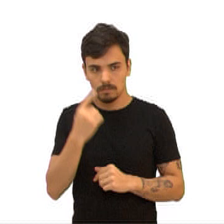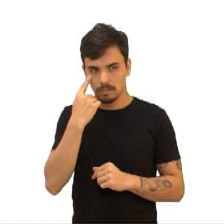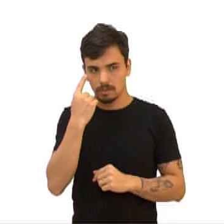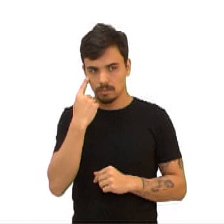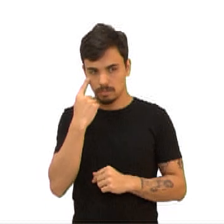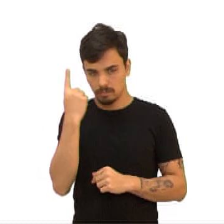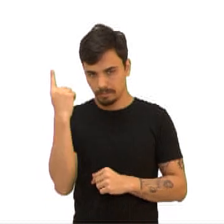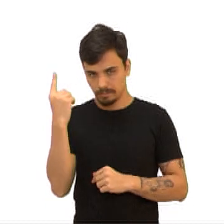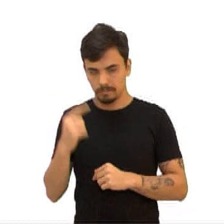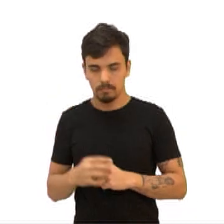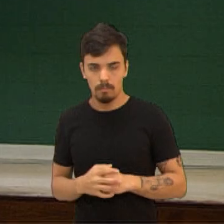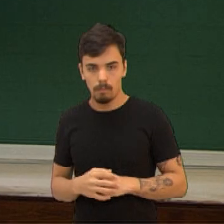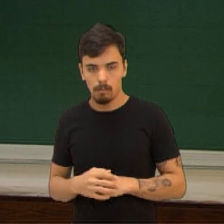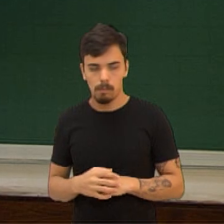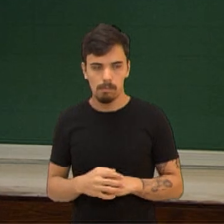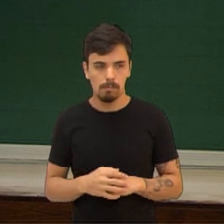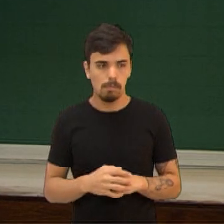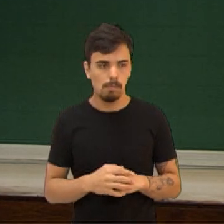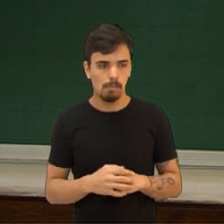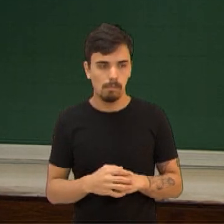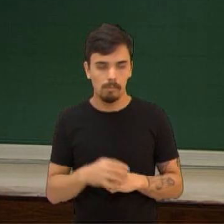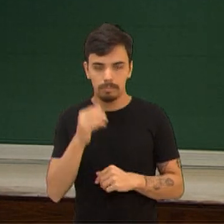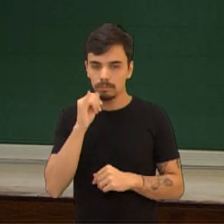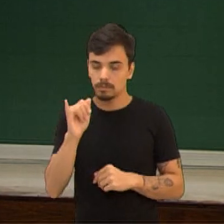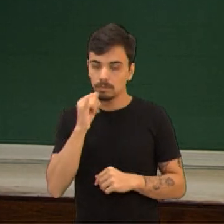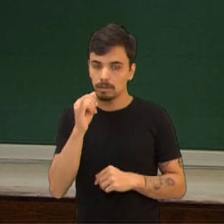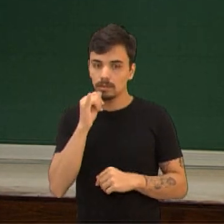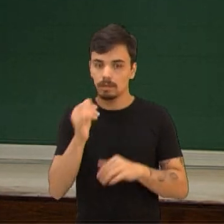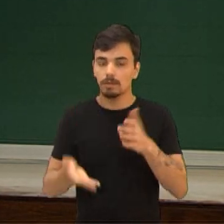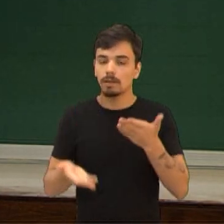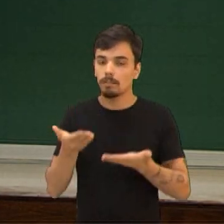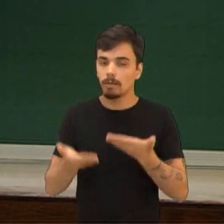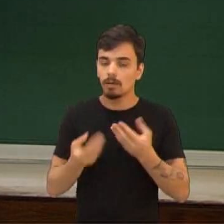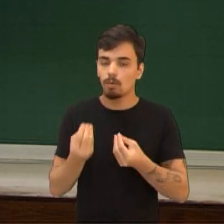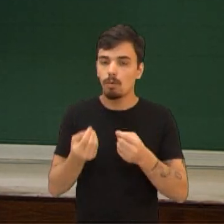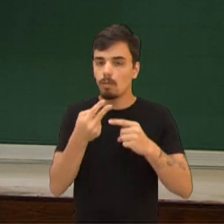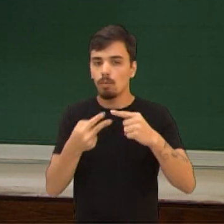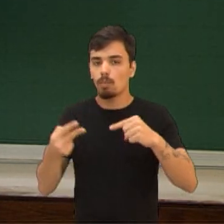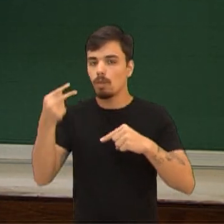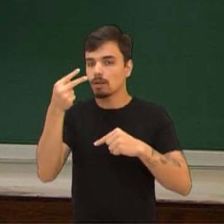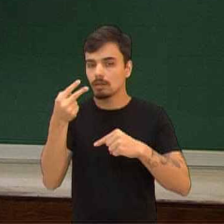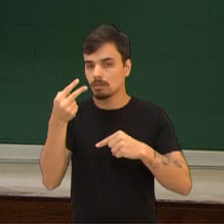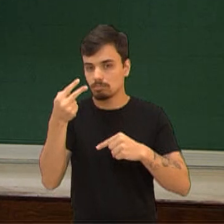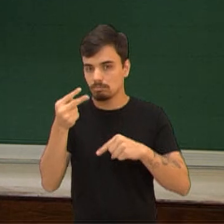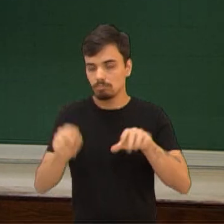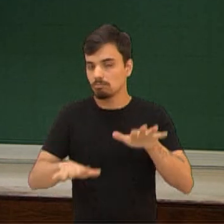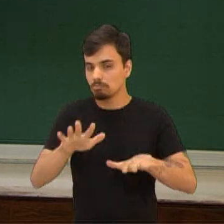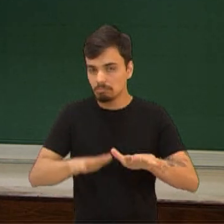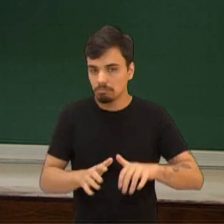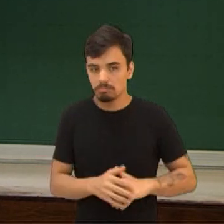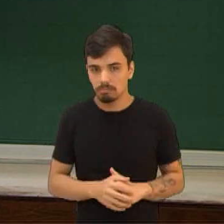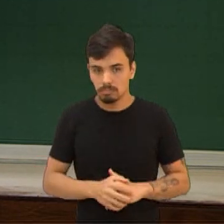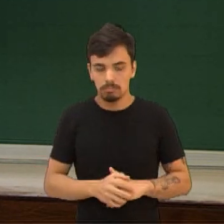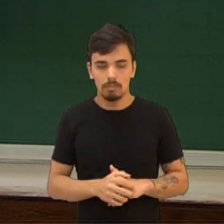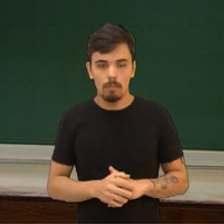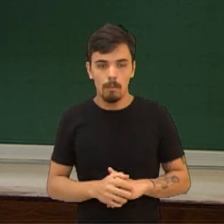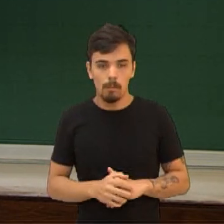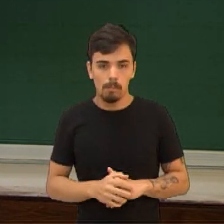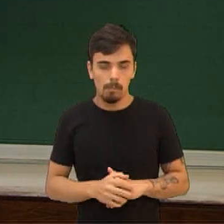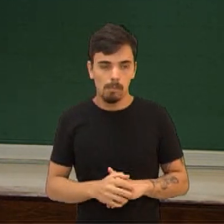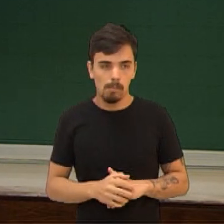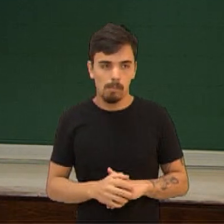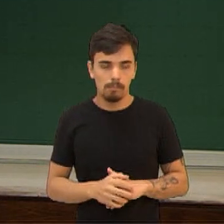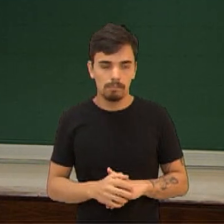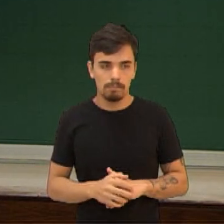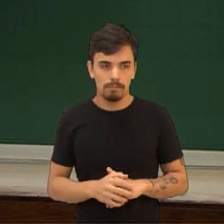quadrado sobre 2. Então, a energia depende da tensão ao quadrado. Ok? Então, vamos lembrar que a energia no capacitor depende da tensão ao quadrado.